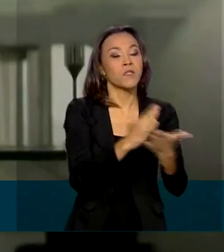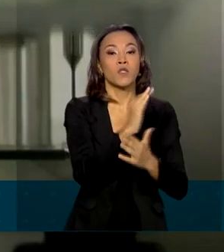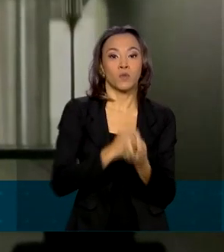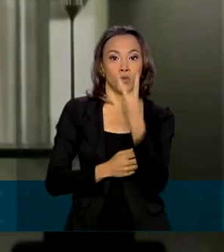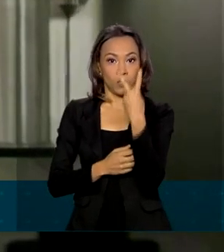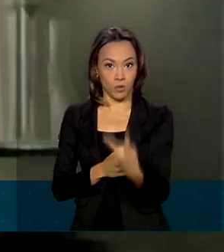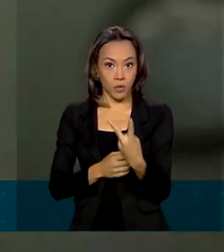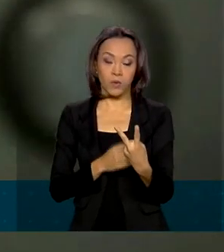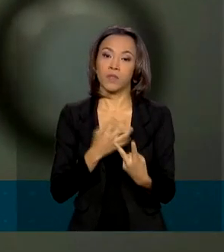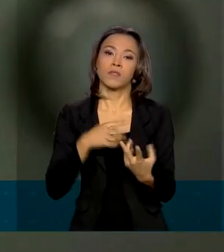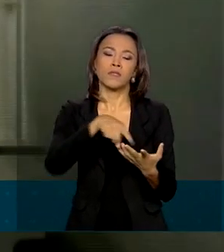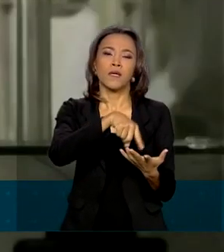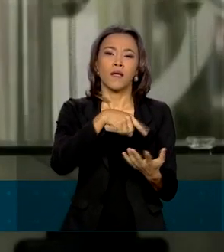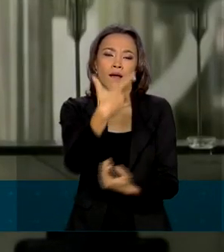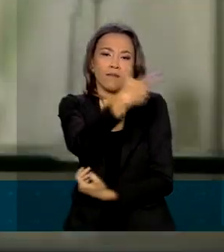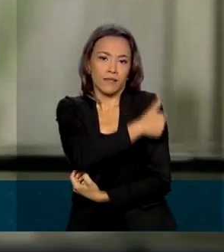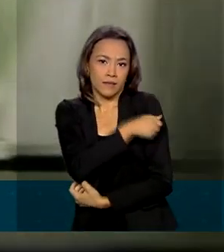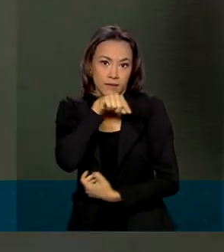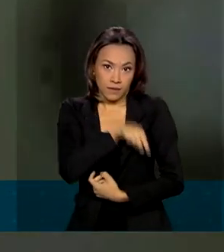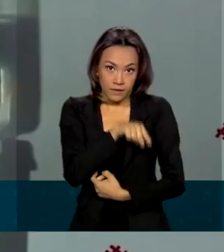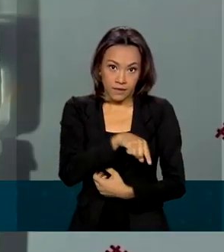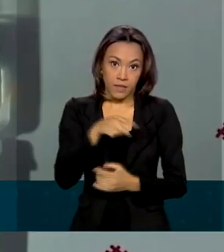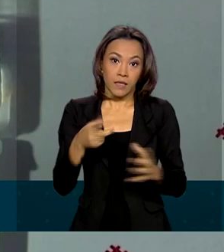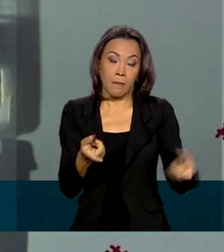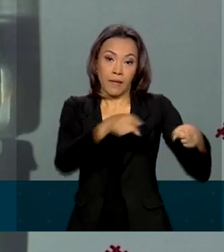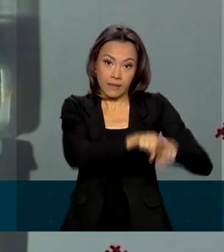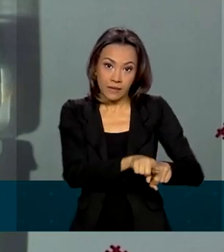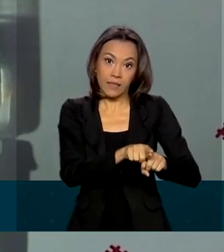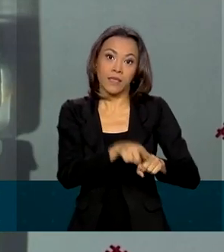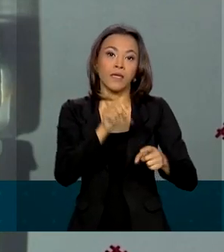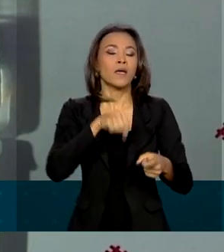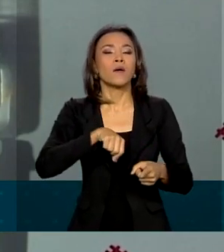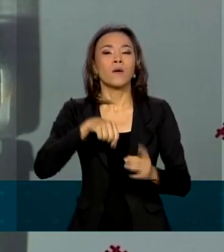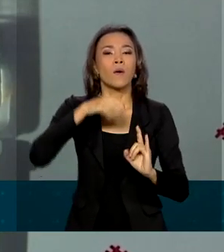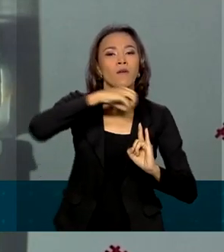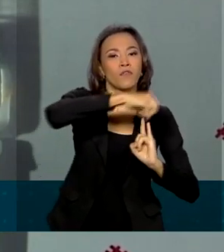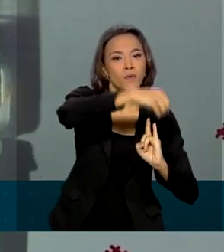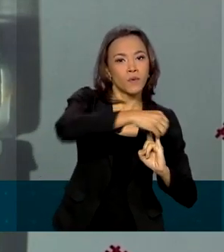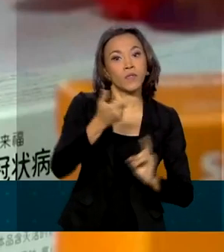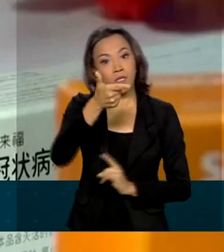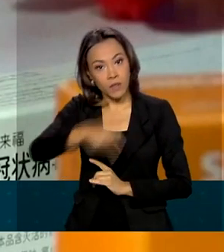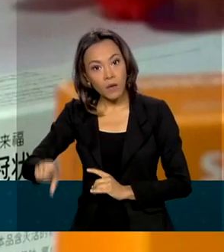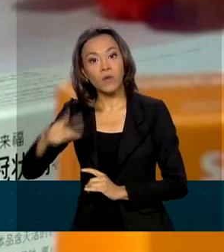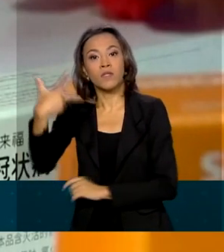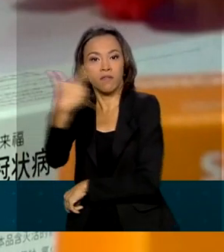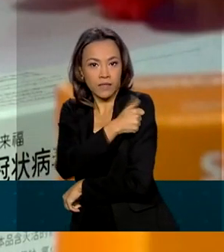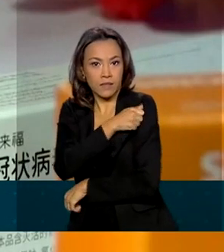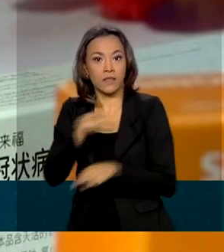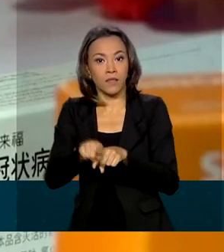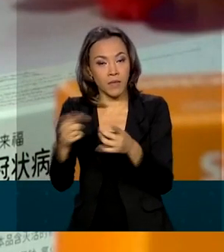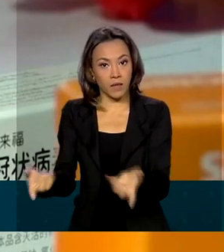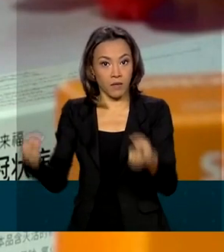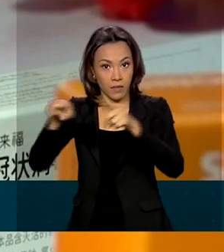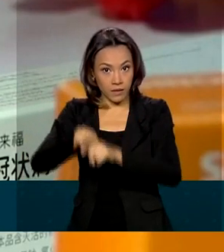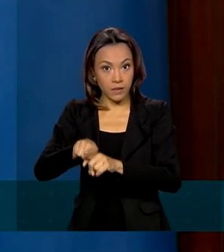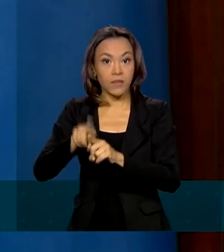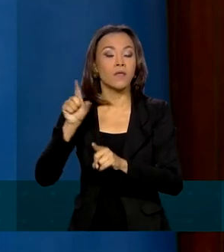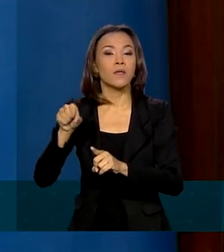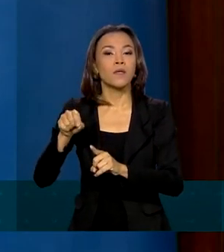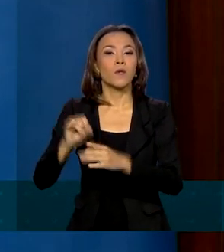laboratório AstraZeneca em parceria com a Fiocruz, e a Coronavac, do laboratório Sinovac, em parceria com o